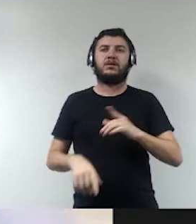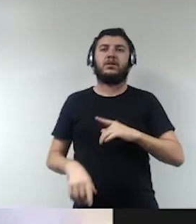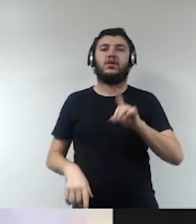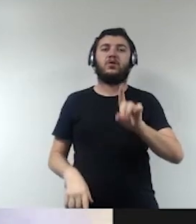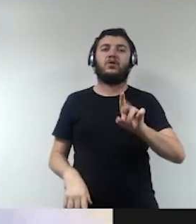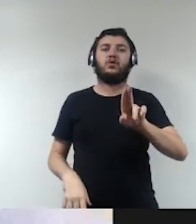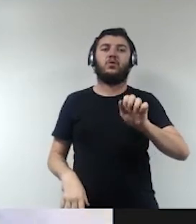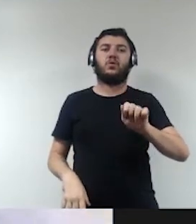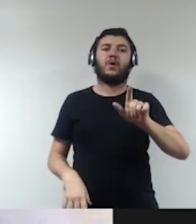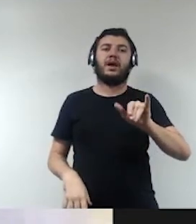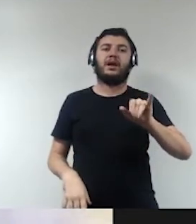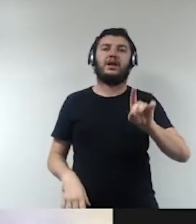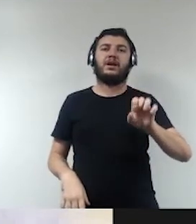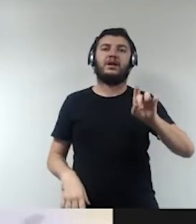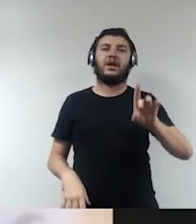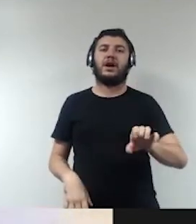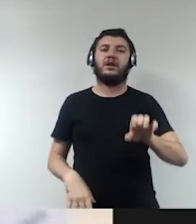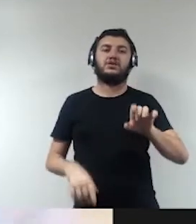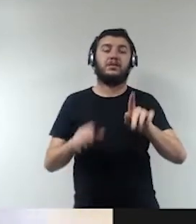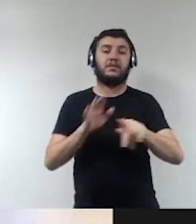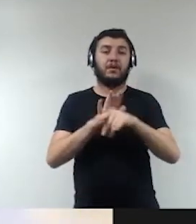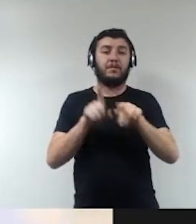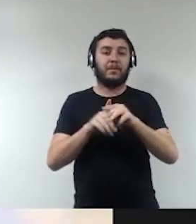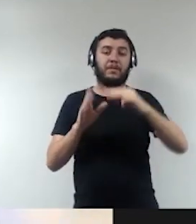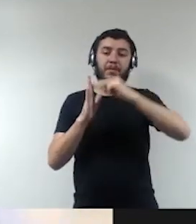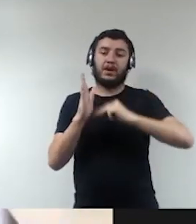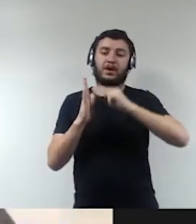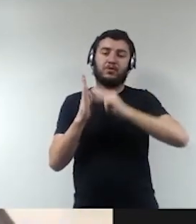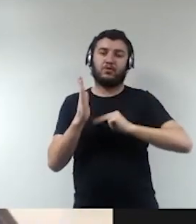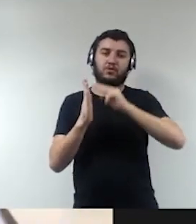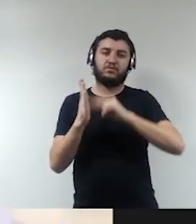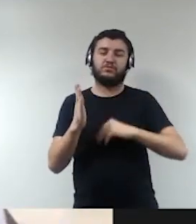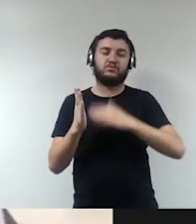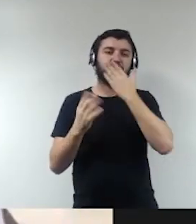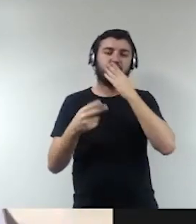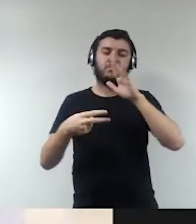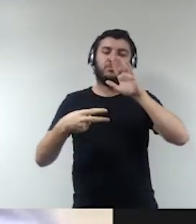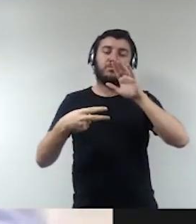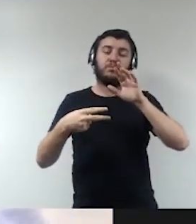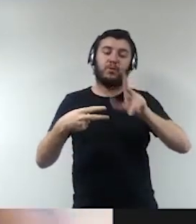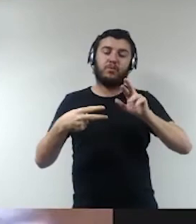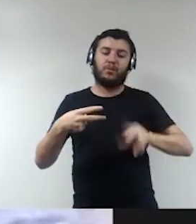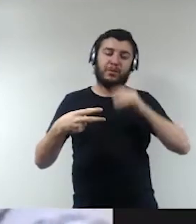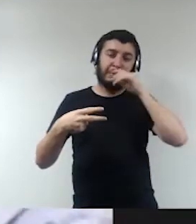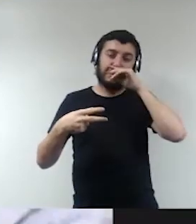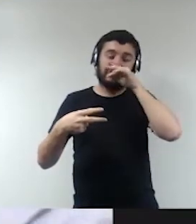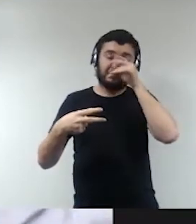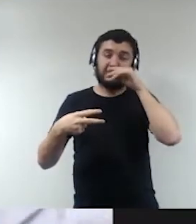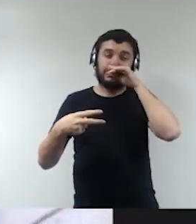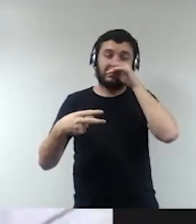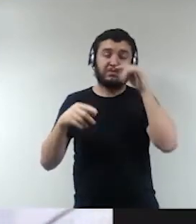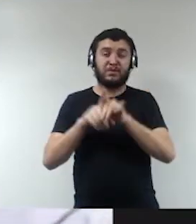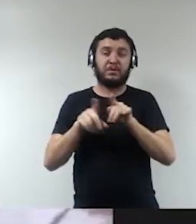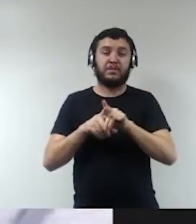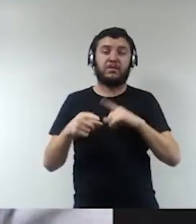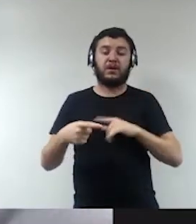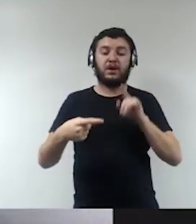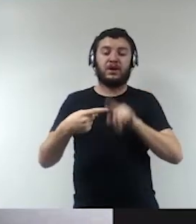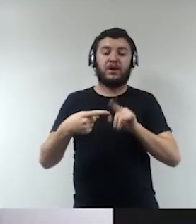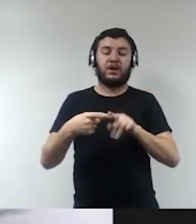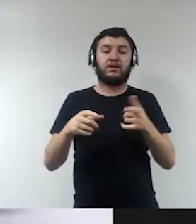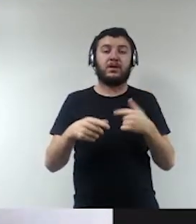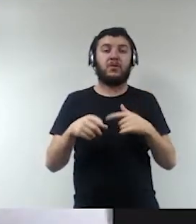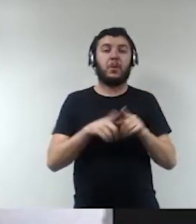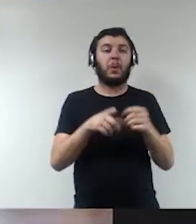dualidade de métodos. Eu tenho que aprovar por cabeça e por crédito. Leia-se, aprovar por um volume de credores